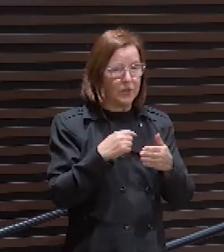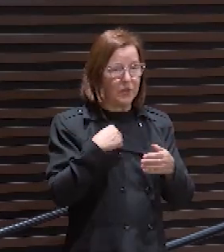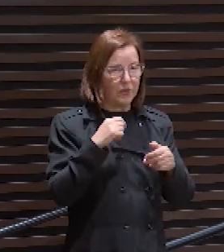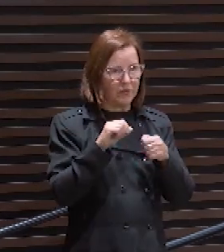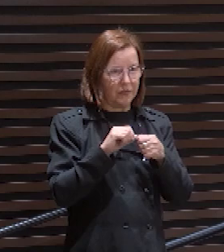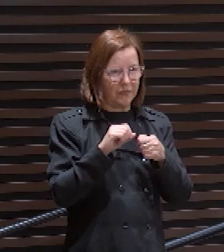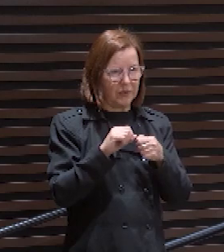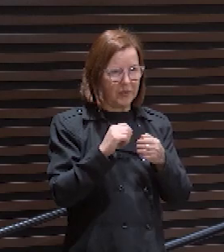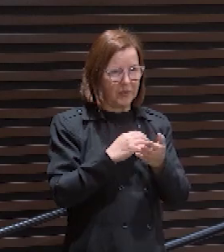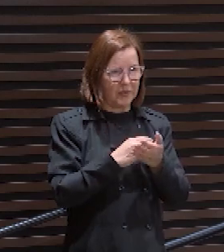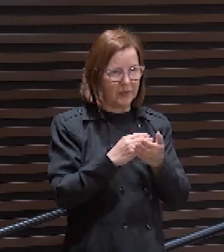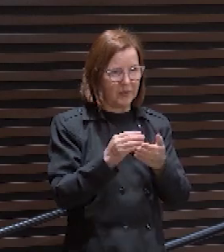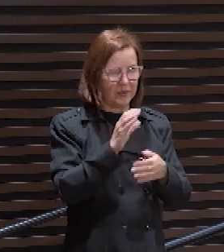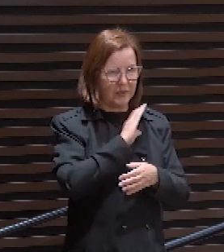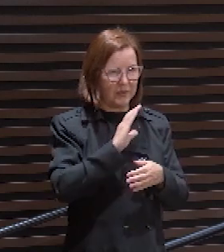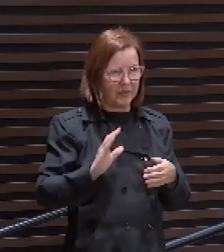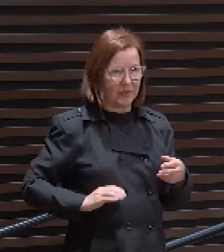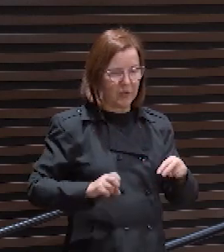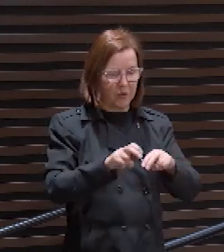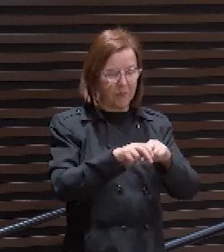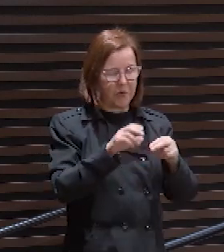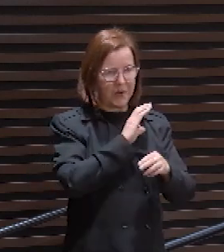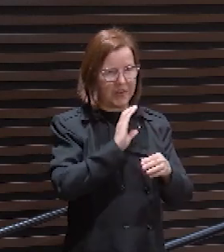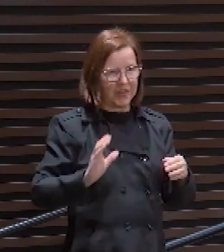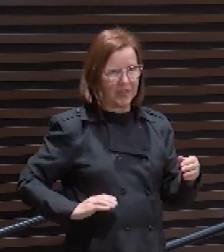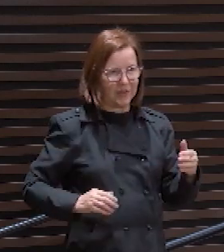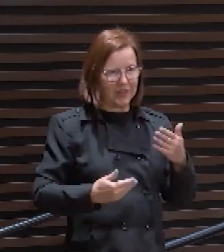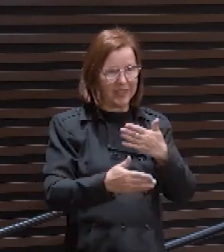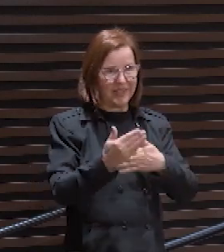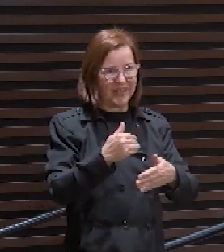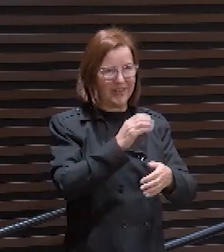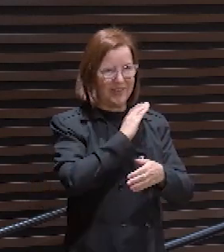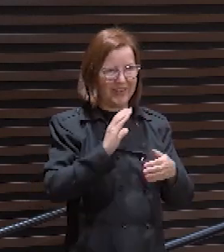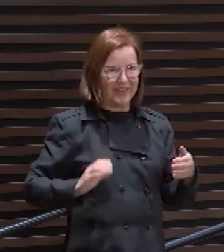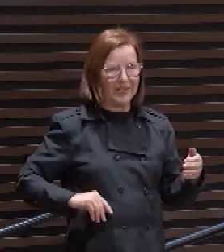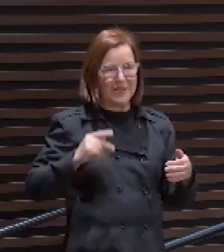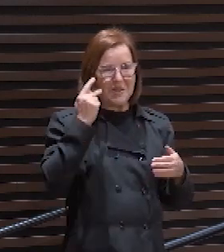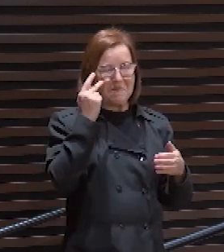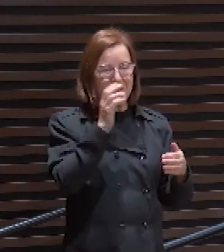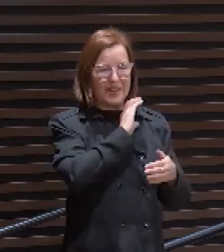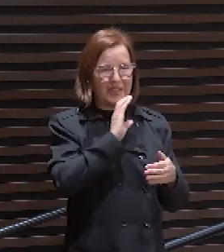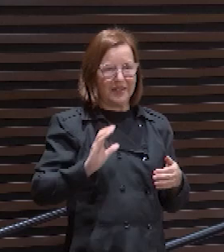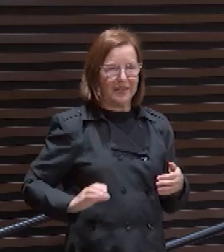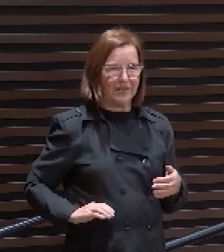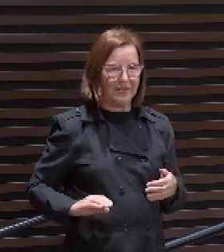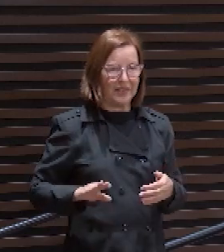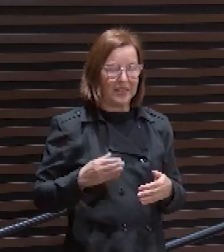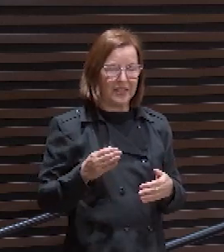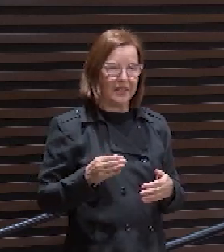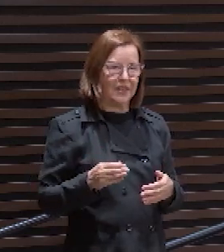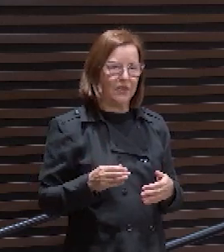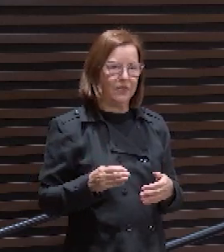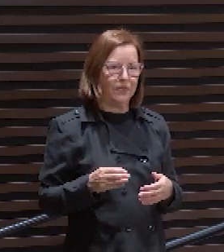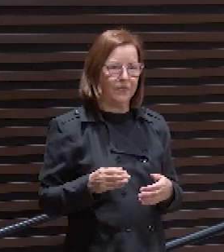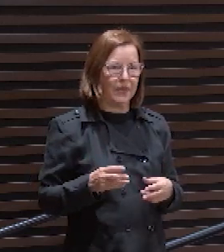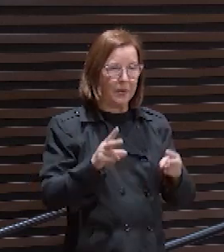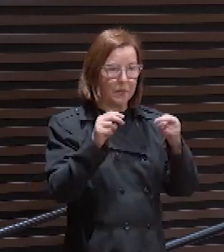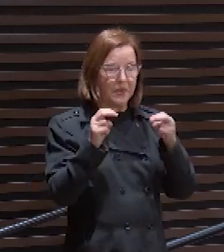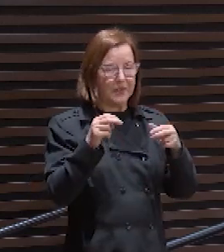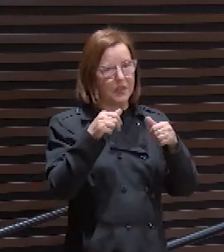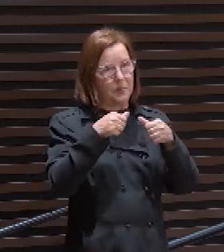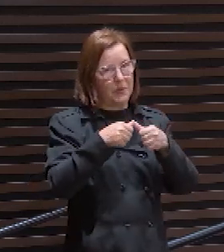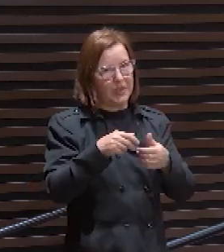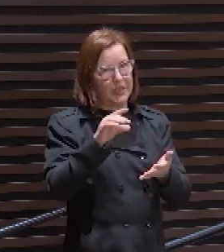Cristo, foi feito por Cristo, através de Cristo e para Cristo. E aí eu me enxergo nessa realidade, meus irmãos, e eu